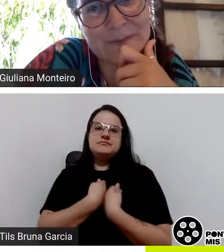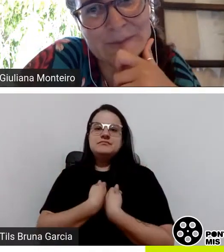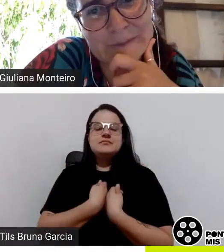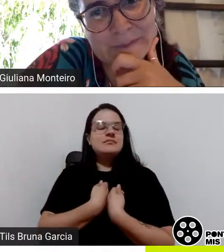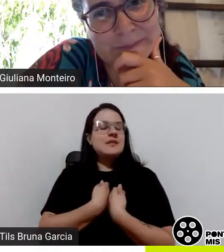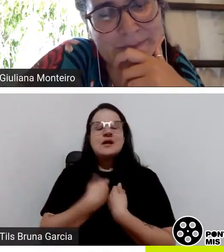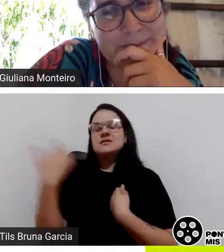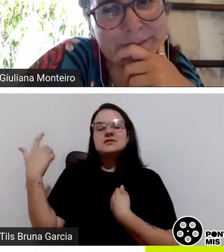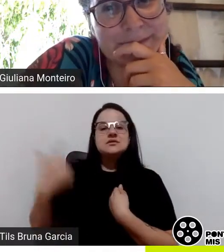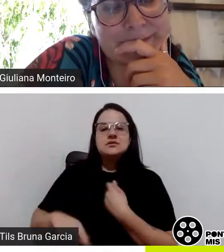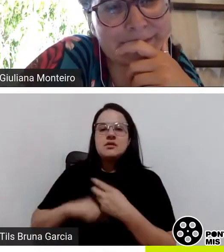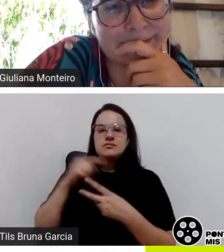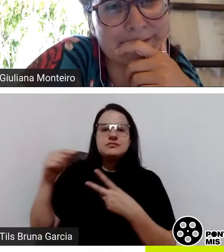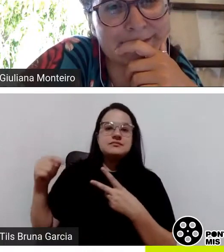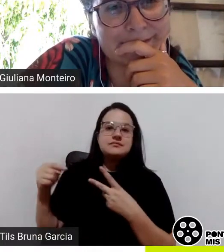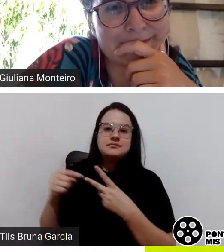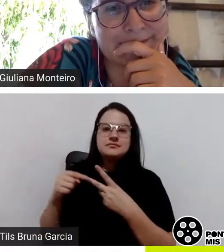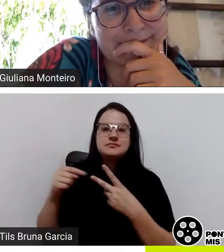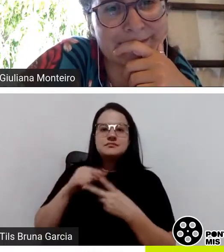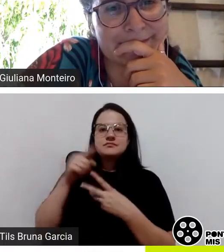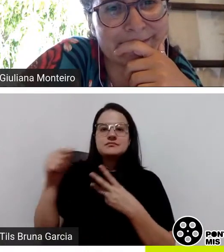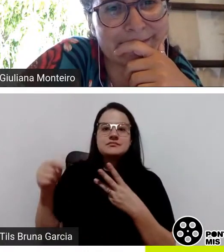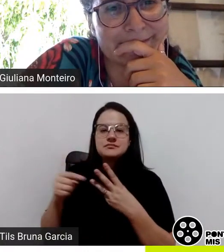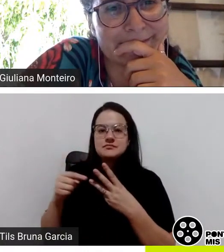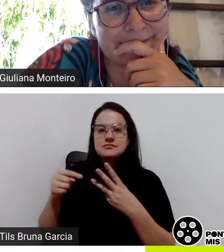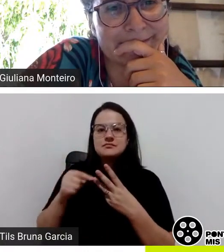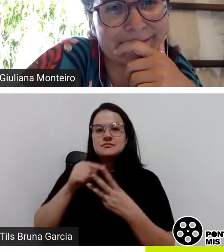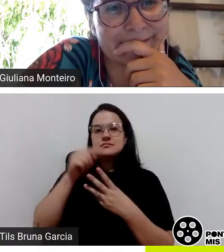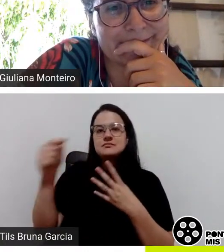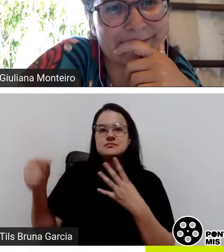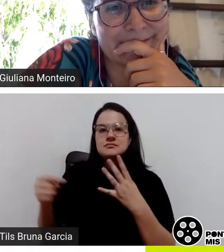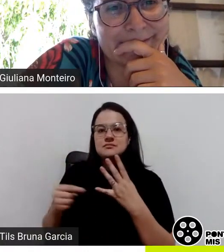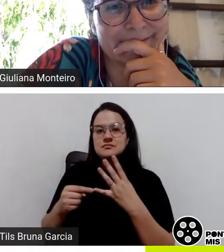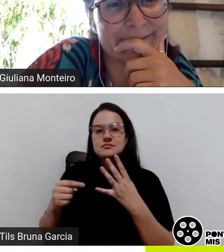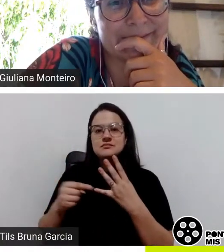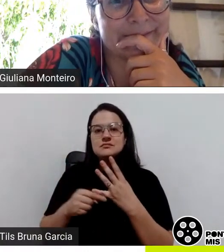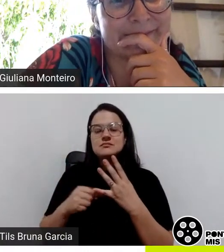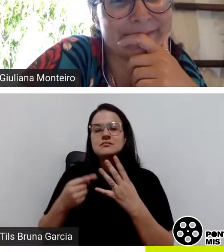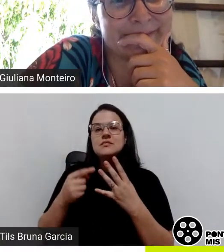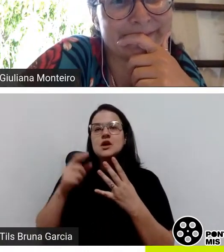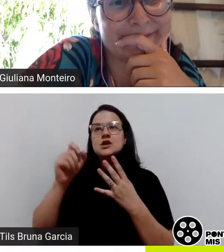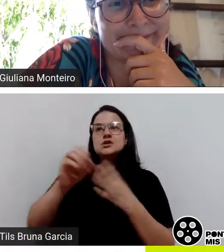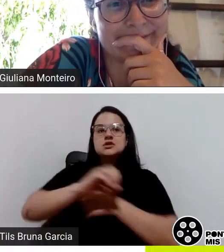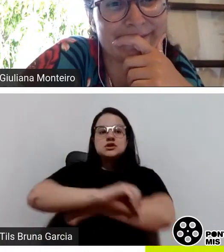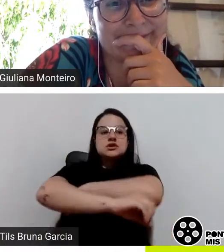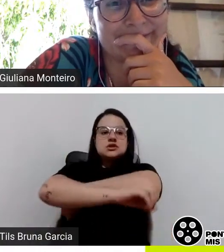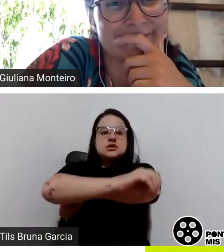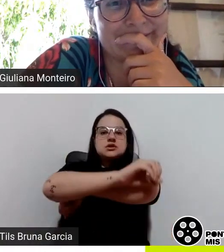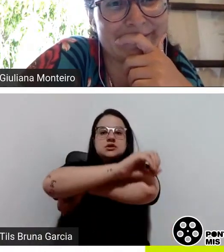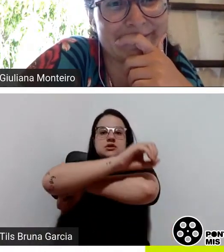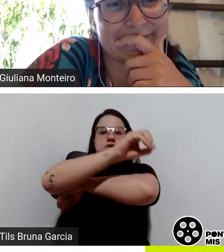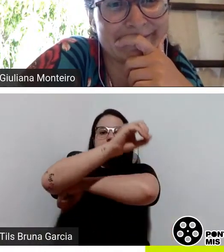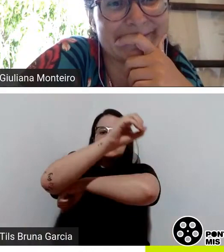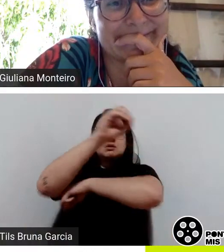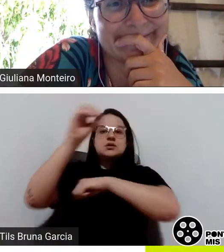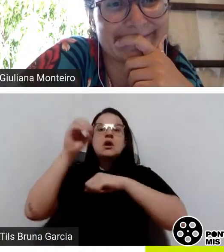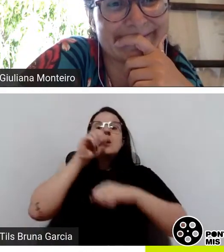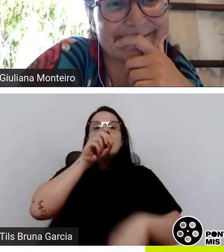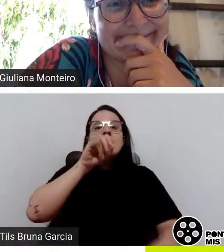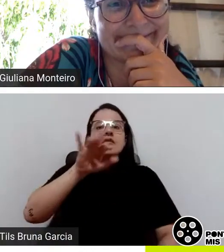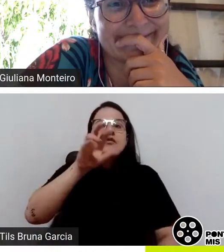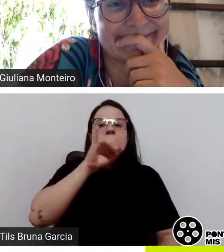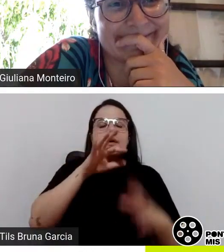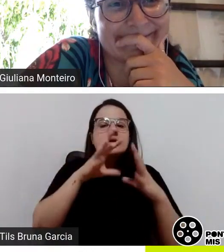um, take 2, take 3. Take 4, amanhecendo, o sol subindo, a fumacinha sumindo.